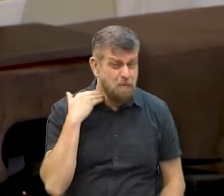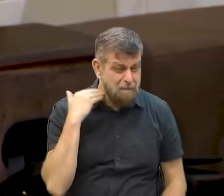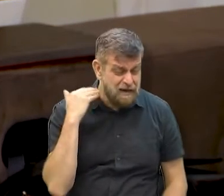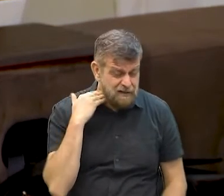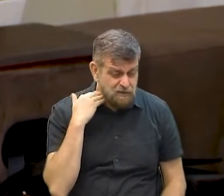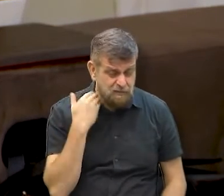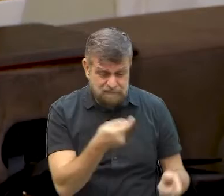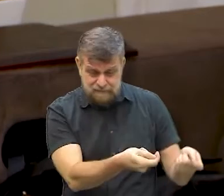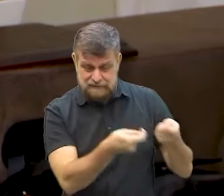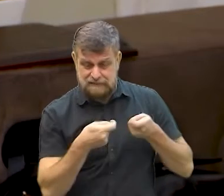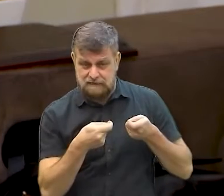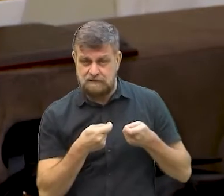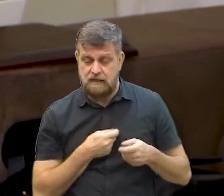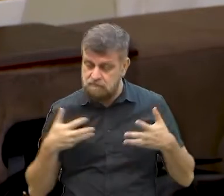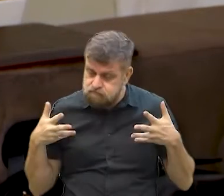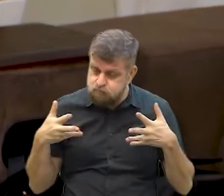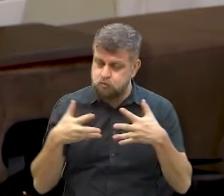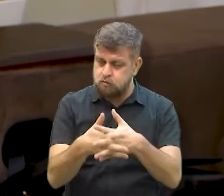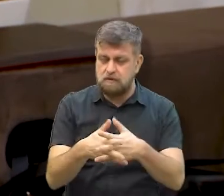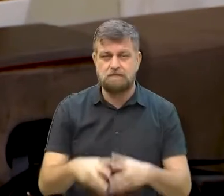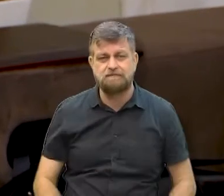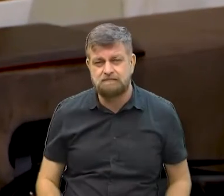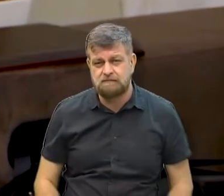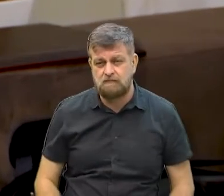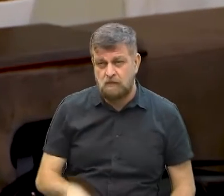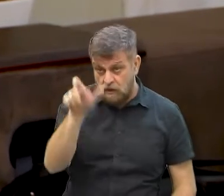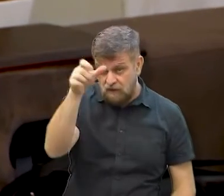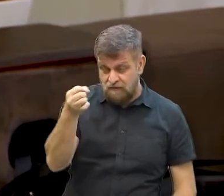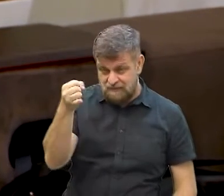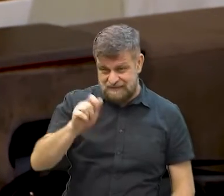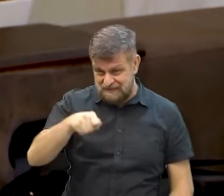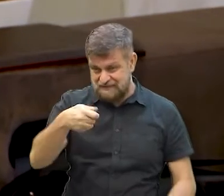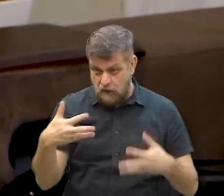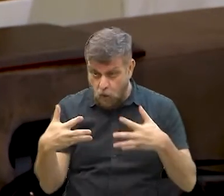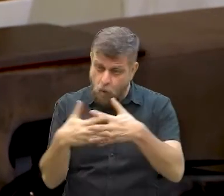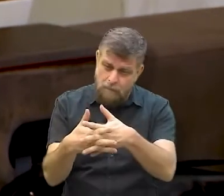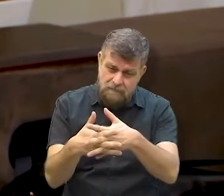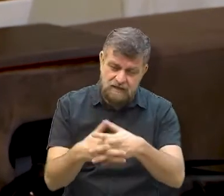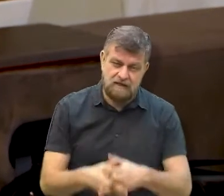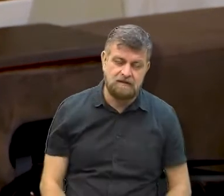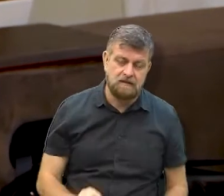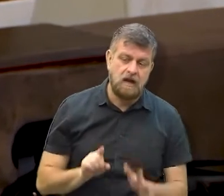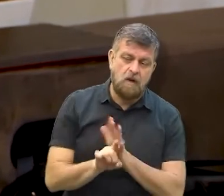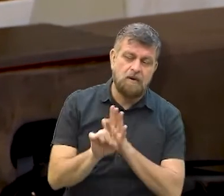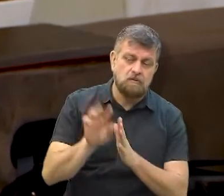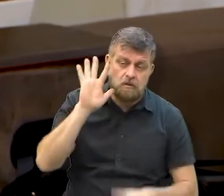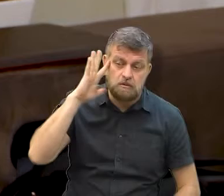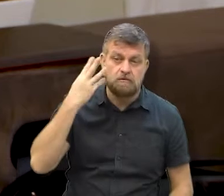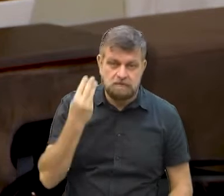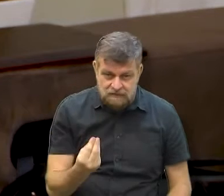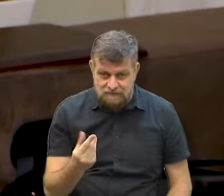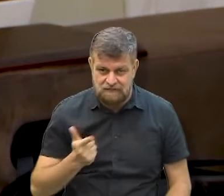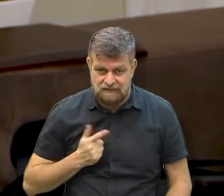emprestado em banco, aí a coisa complica. Quando o senhor fala em a coisa complica, uma solução